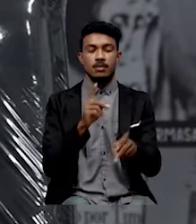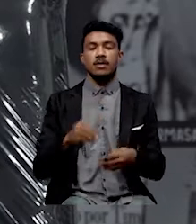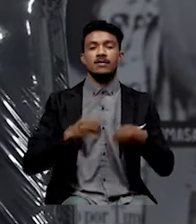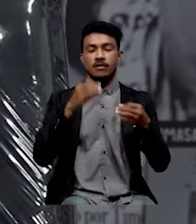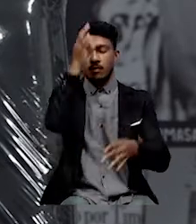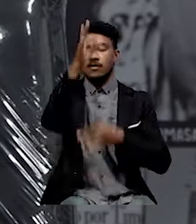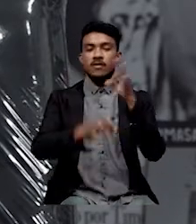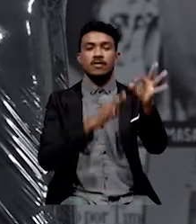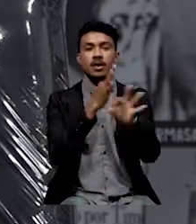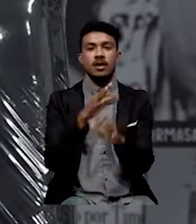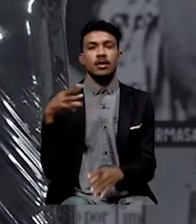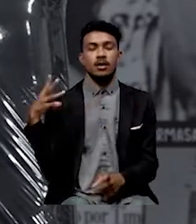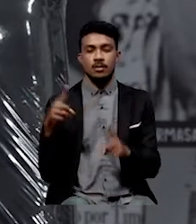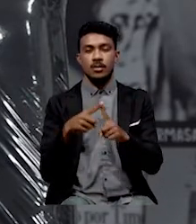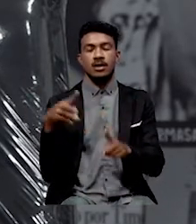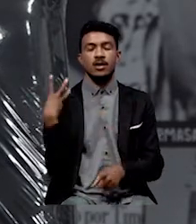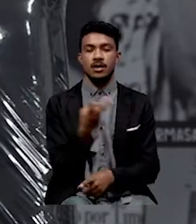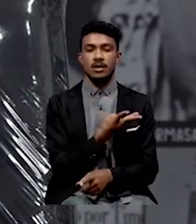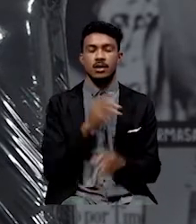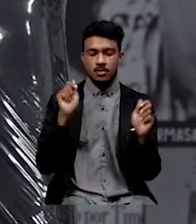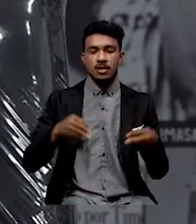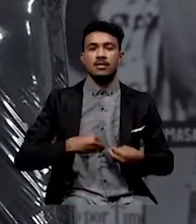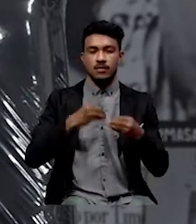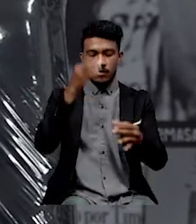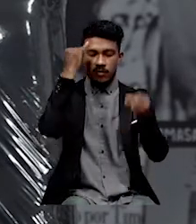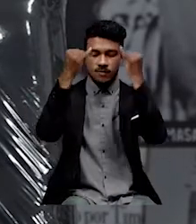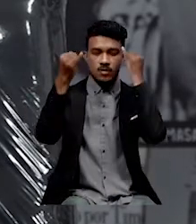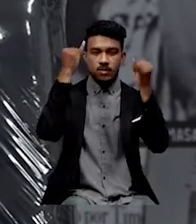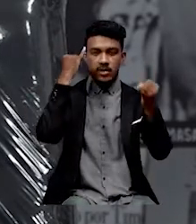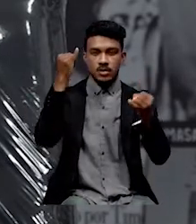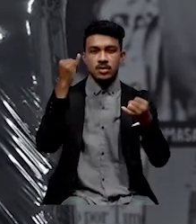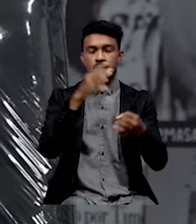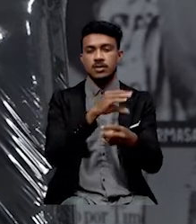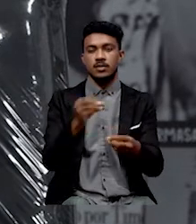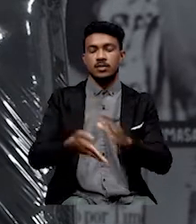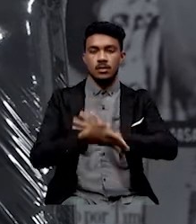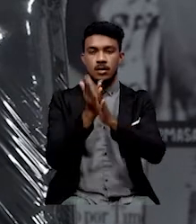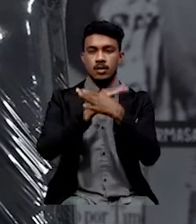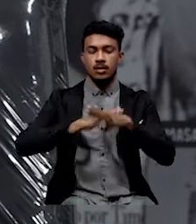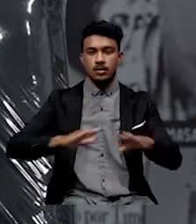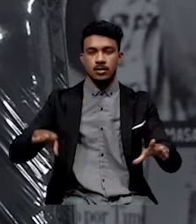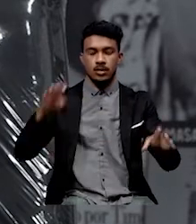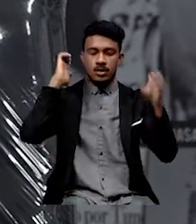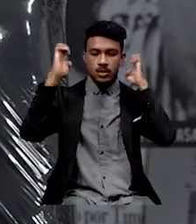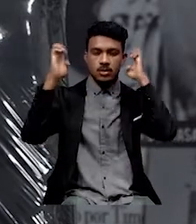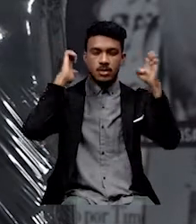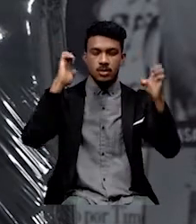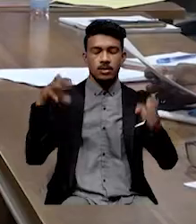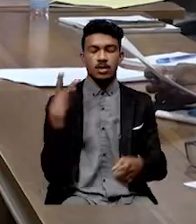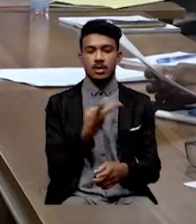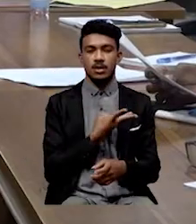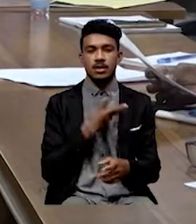fofia para começar, e também é uma informação de é paz, educativo, construtivo para ele ter a